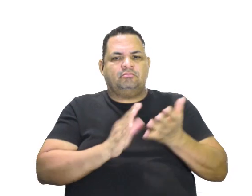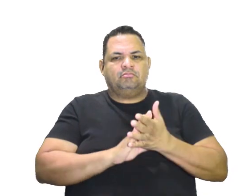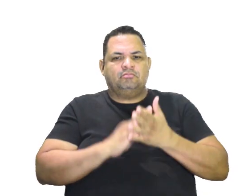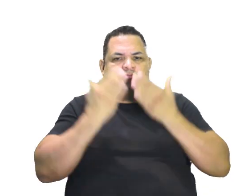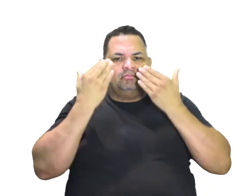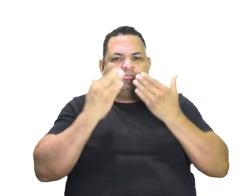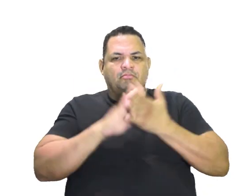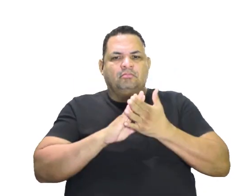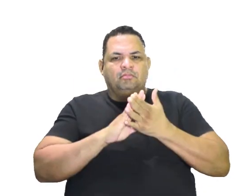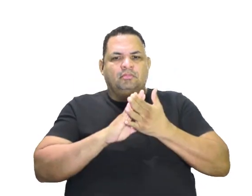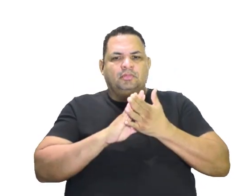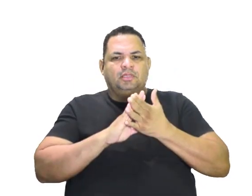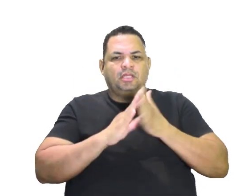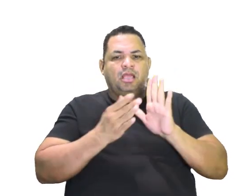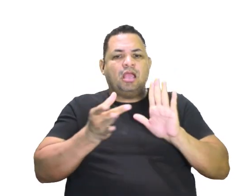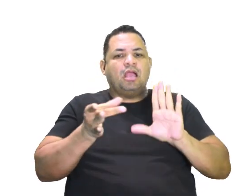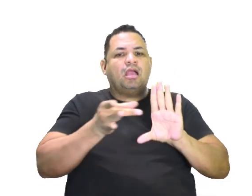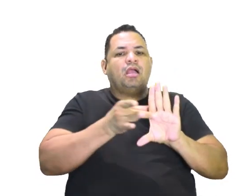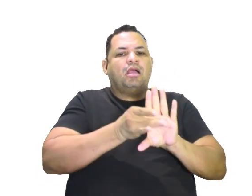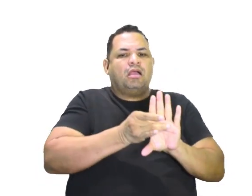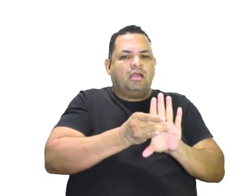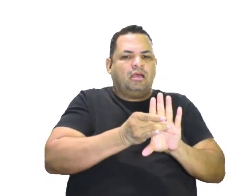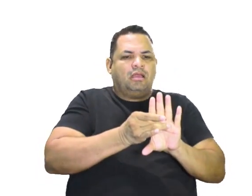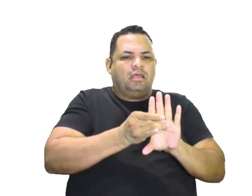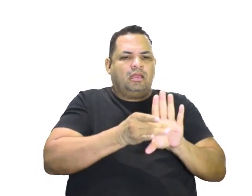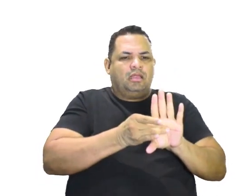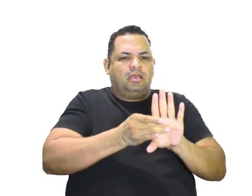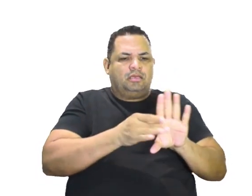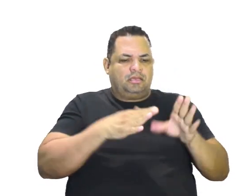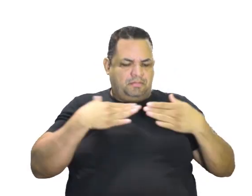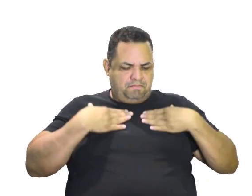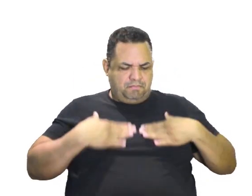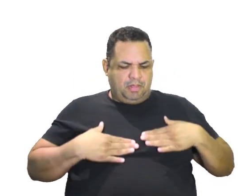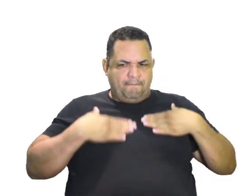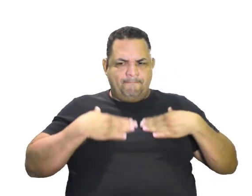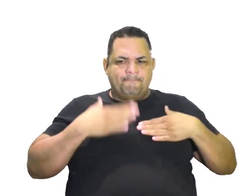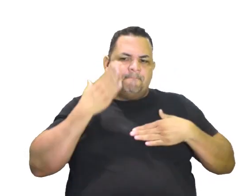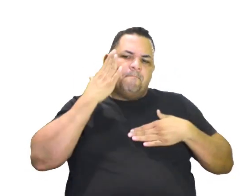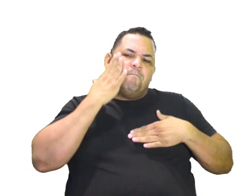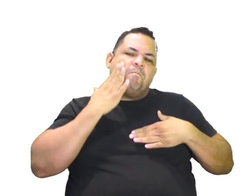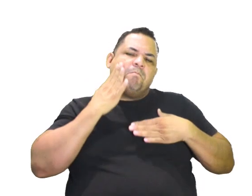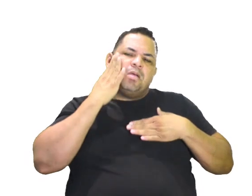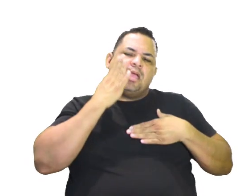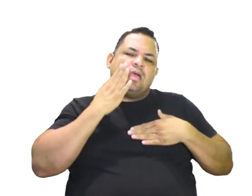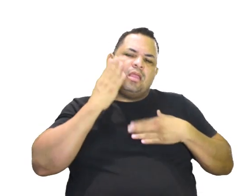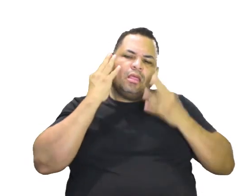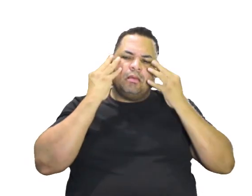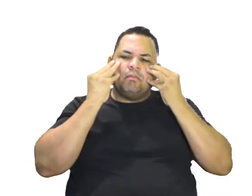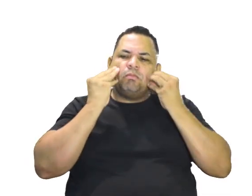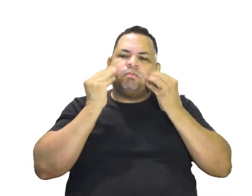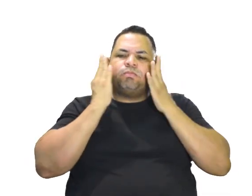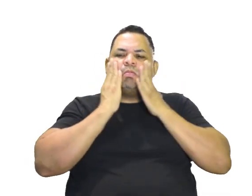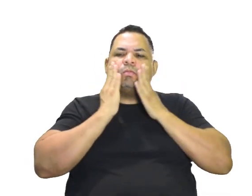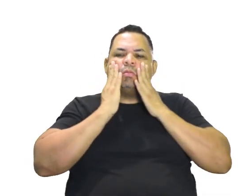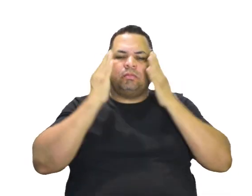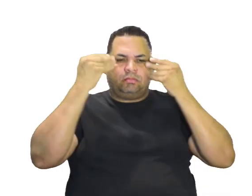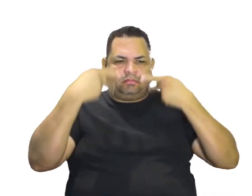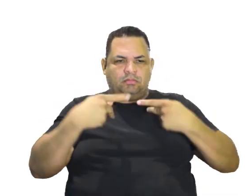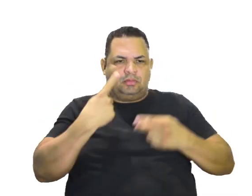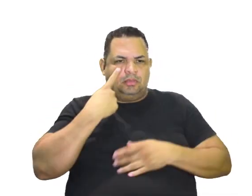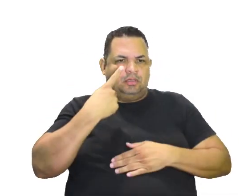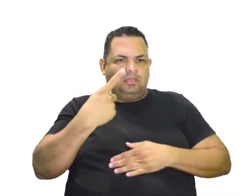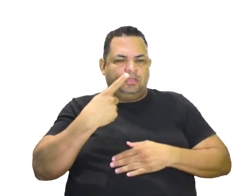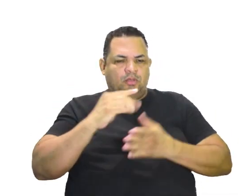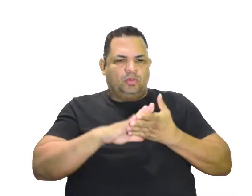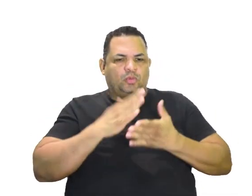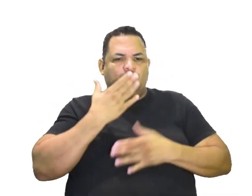representar realisticamente a pele humana. E realmente, olhando para as cores aí, você